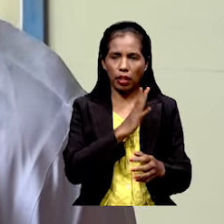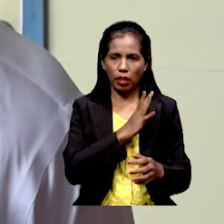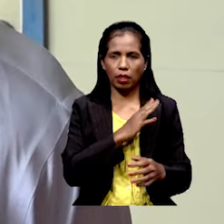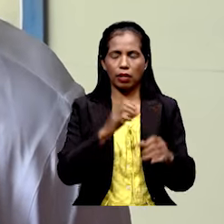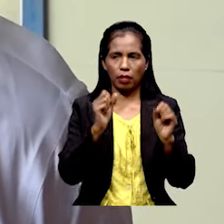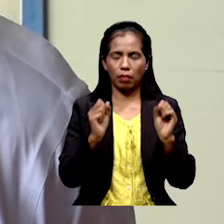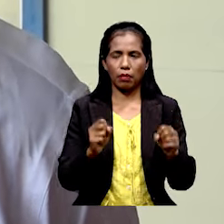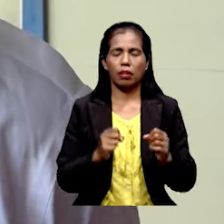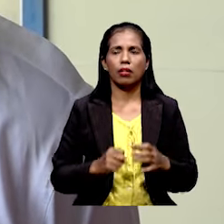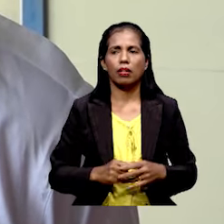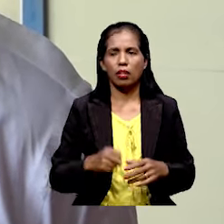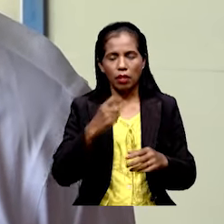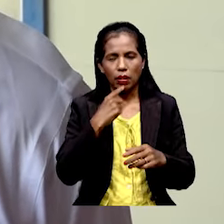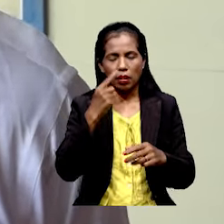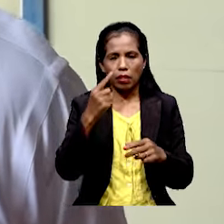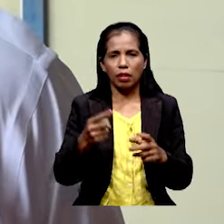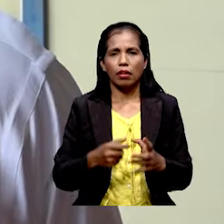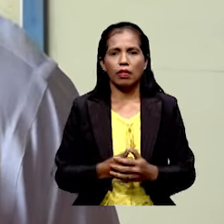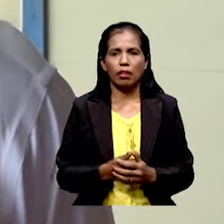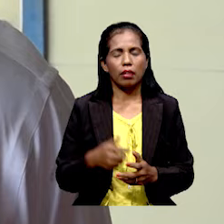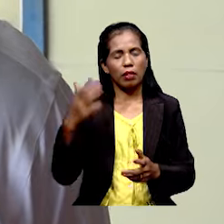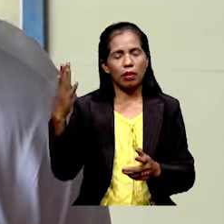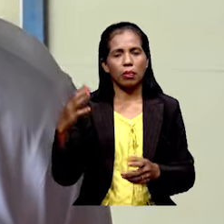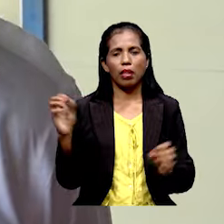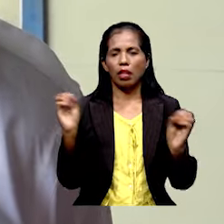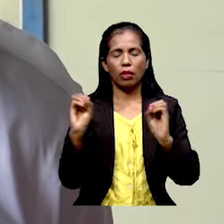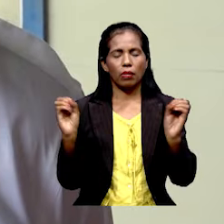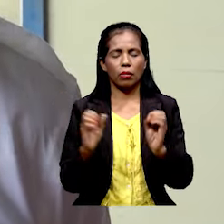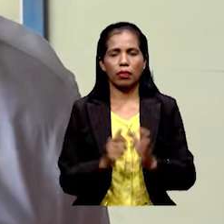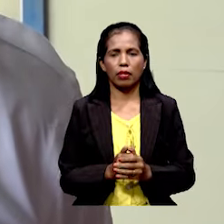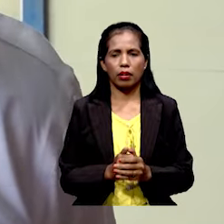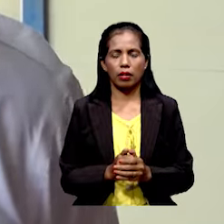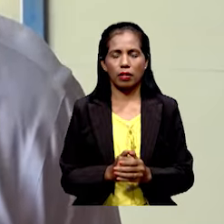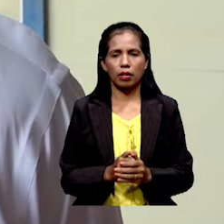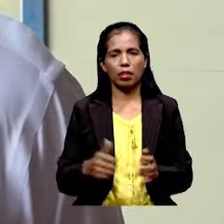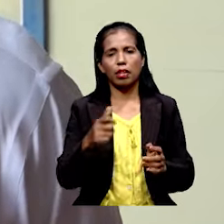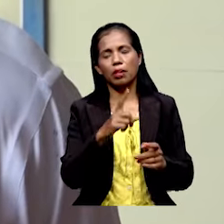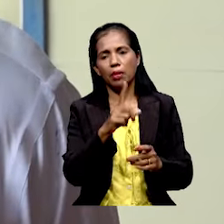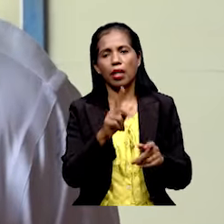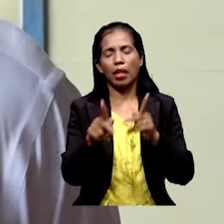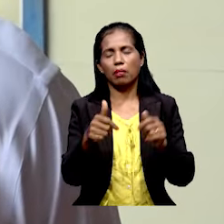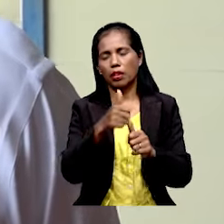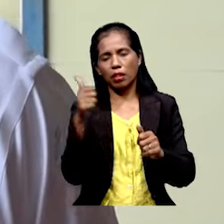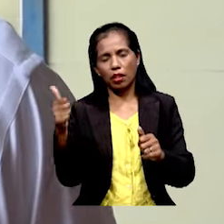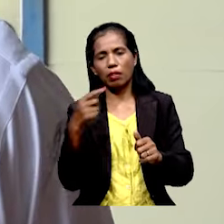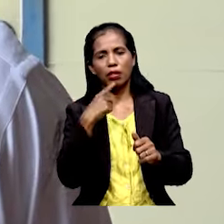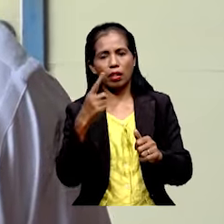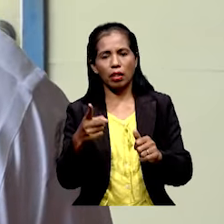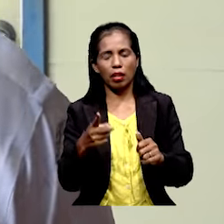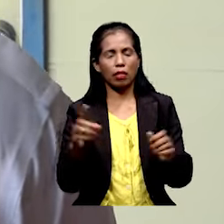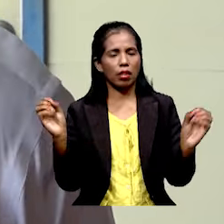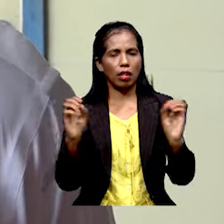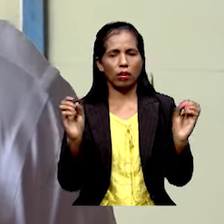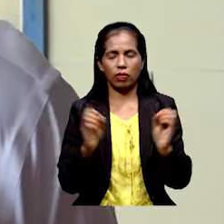akuza malu balu dean ide ne ba malakoi ide se ide ne ba akuza fala ide se ni ma